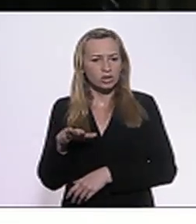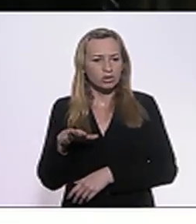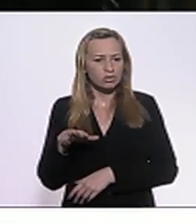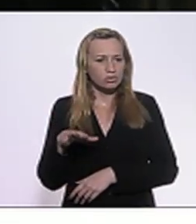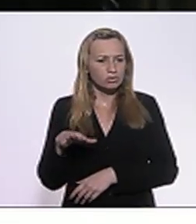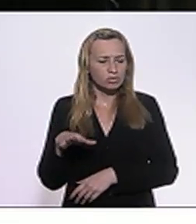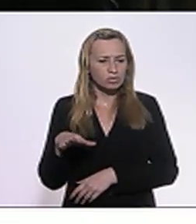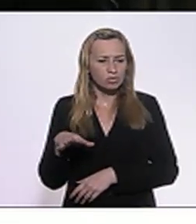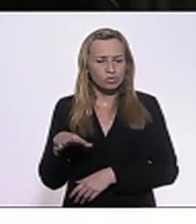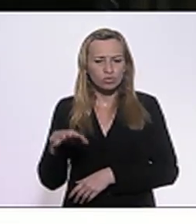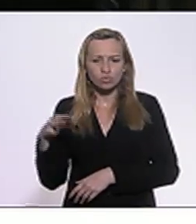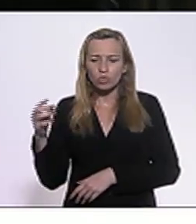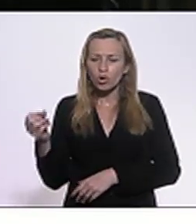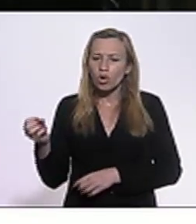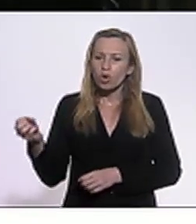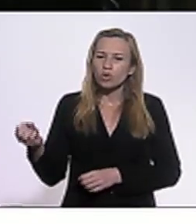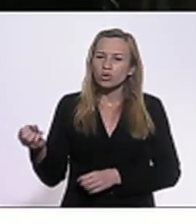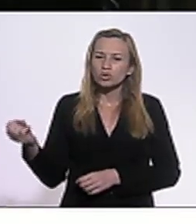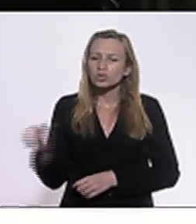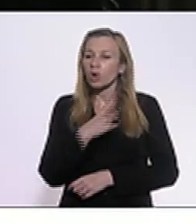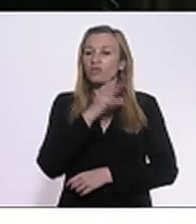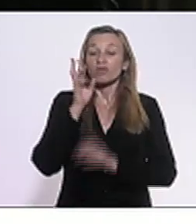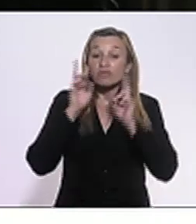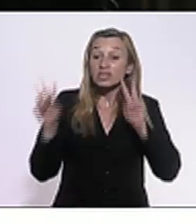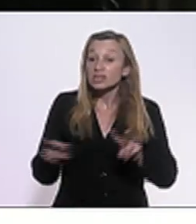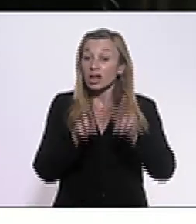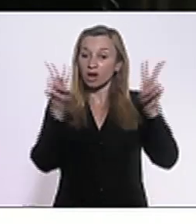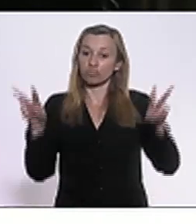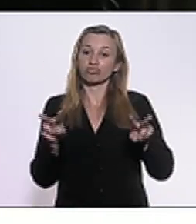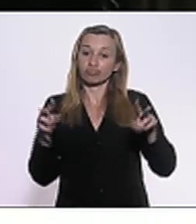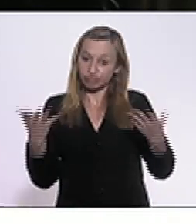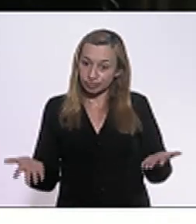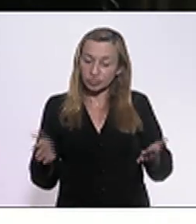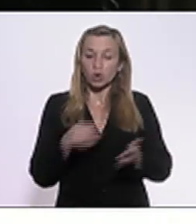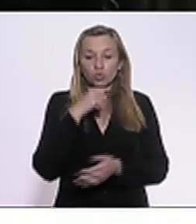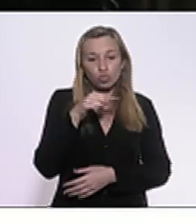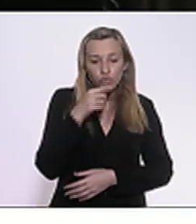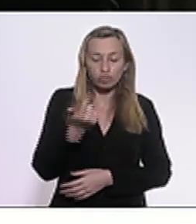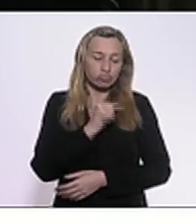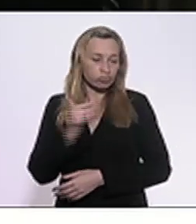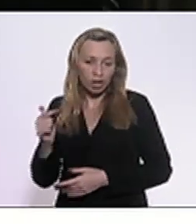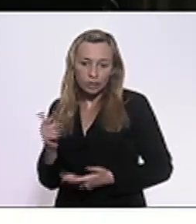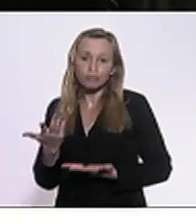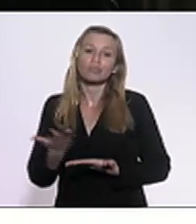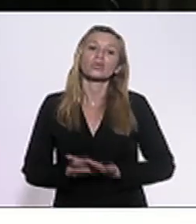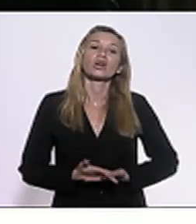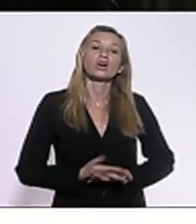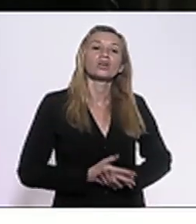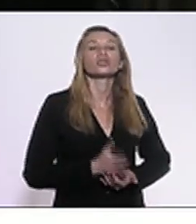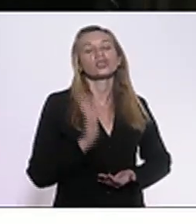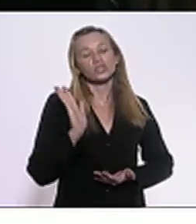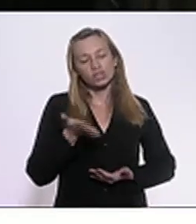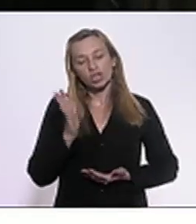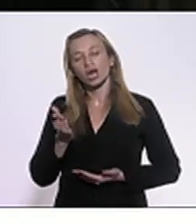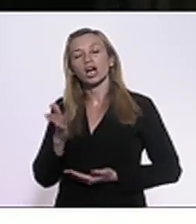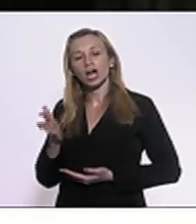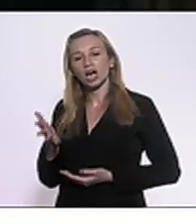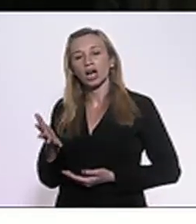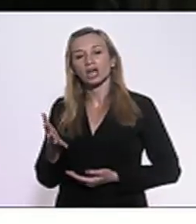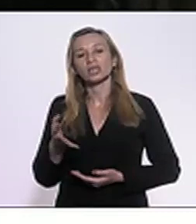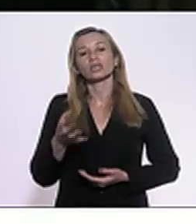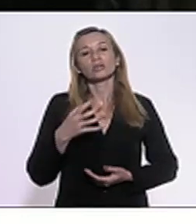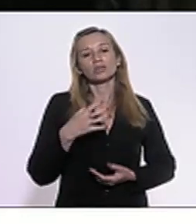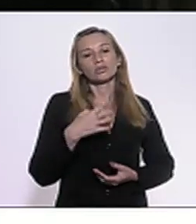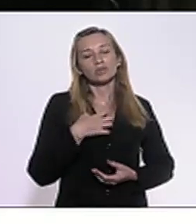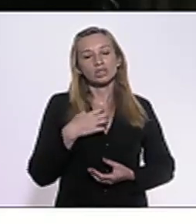dinâmica. Não tenho a menor dúvida sobre isso, que já se faz sentir